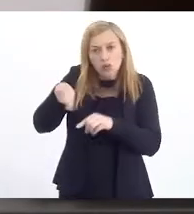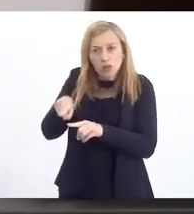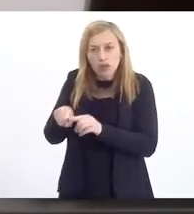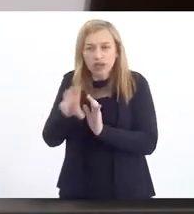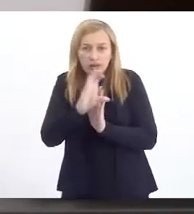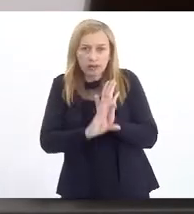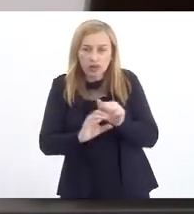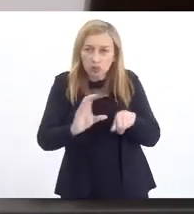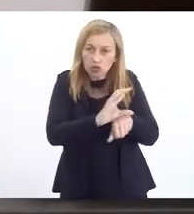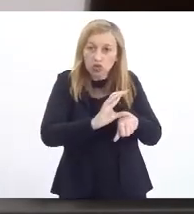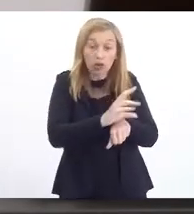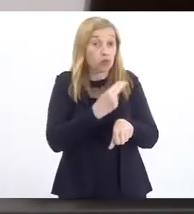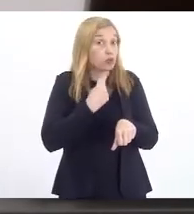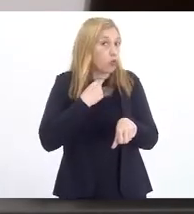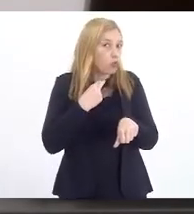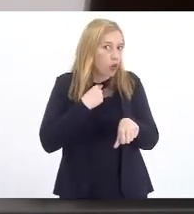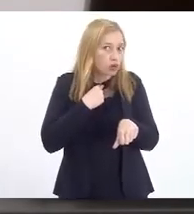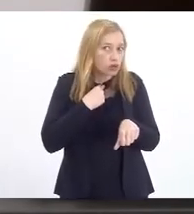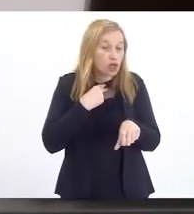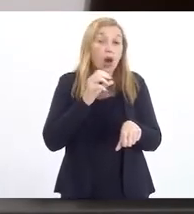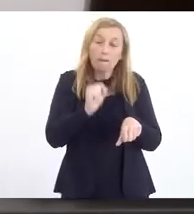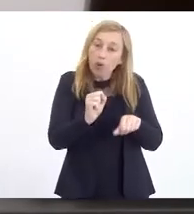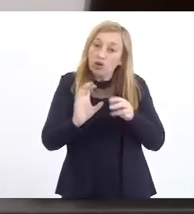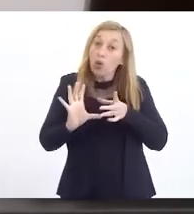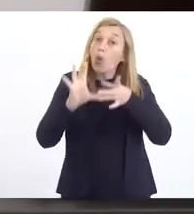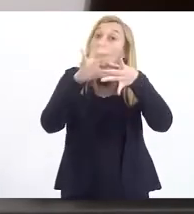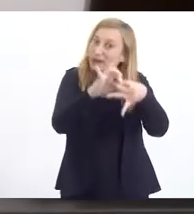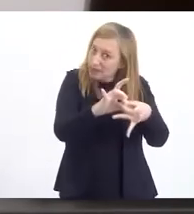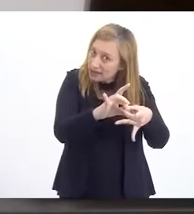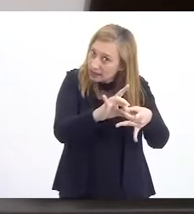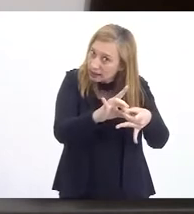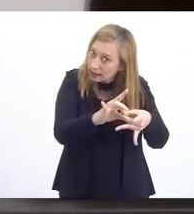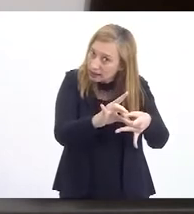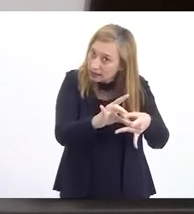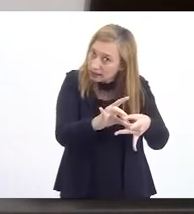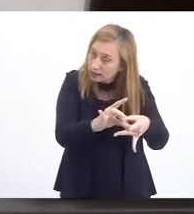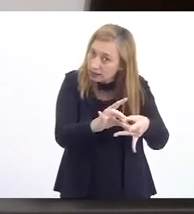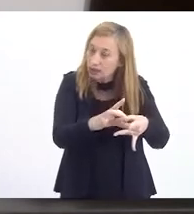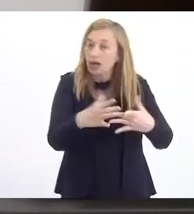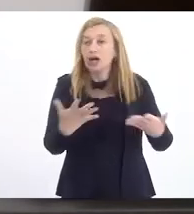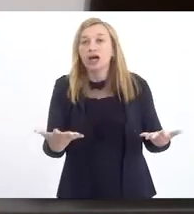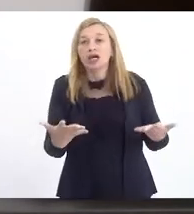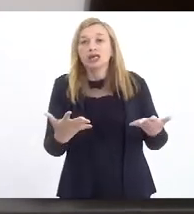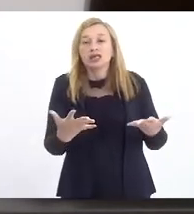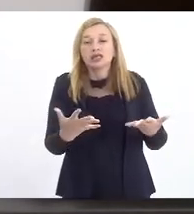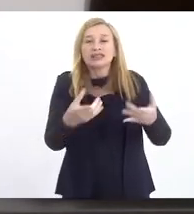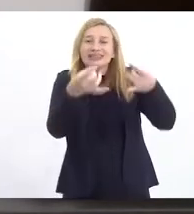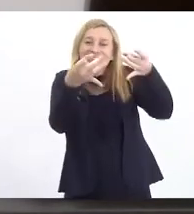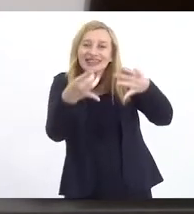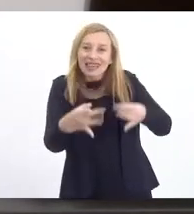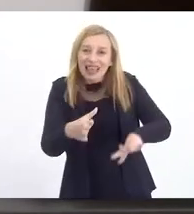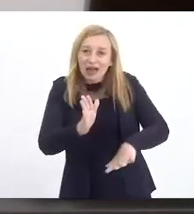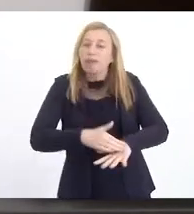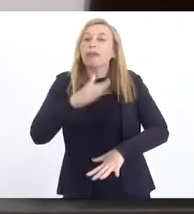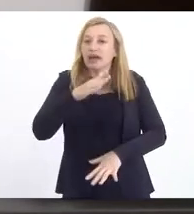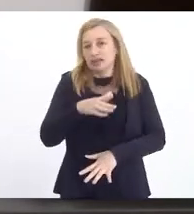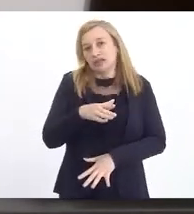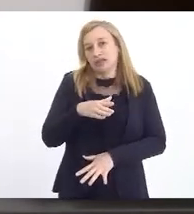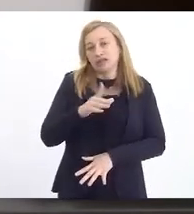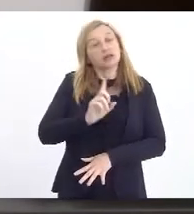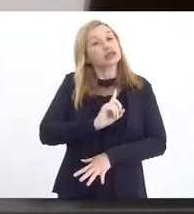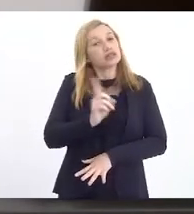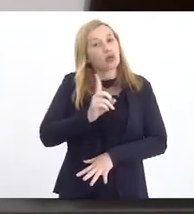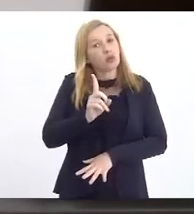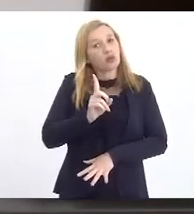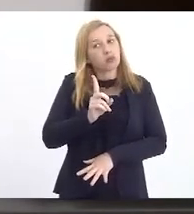emenda constitucional. Não pode, pode complementar, né, pode detalhar melhor, né, mas